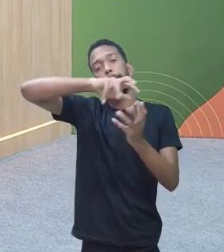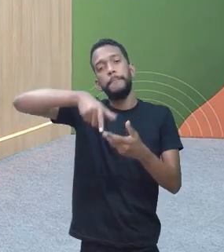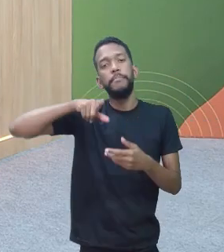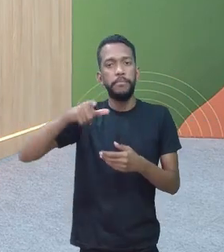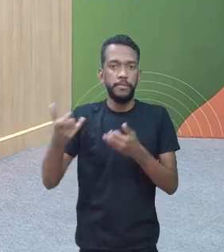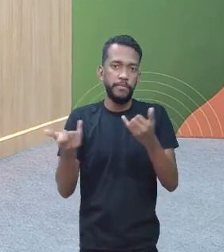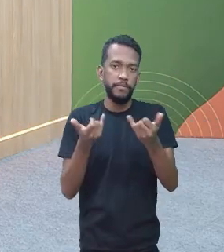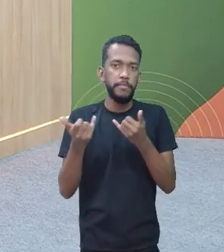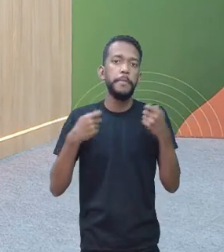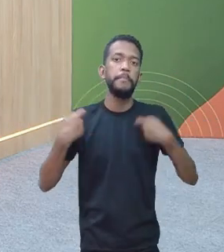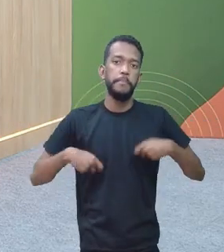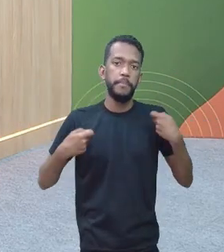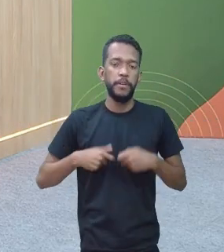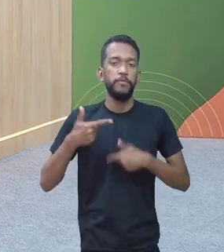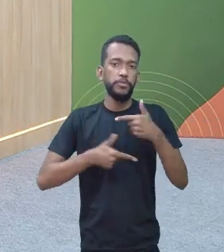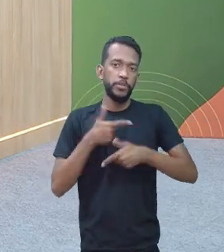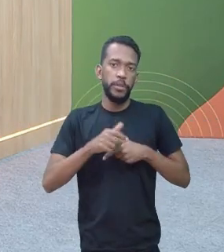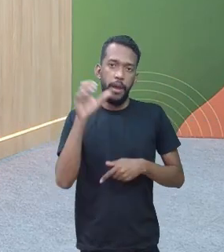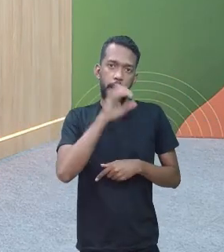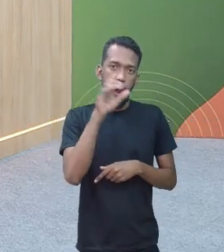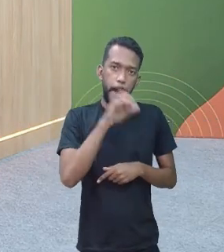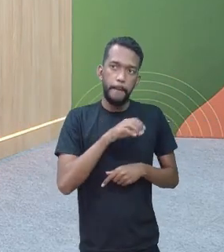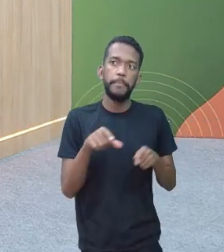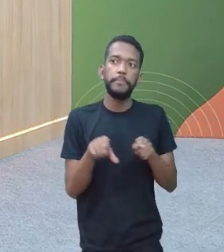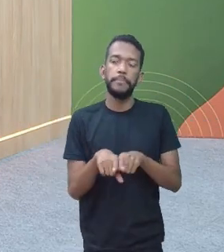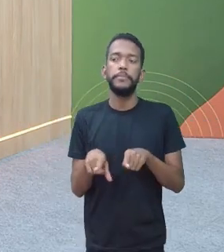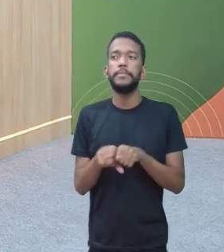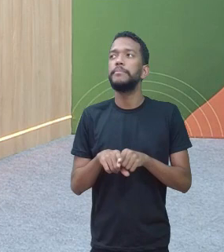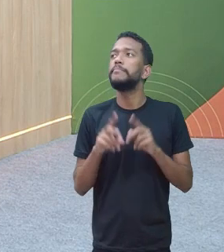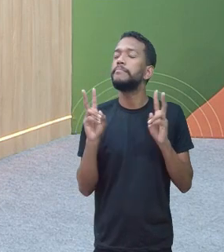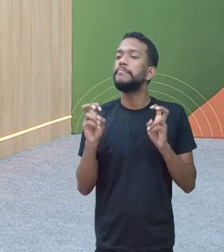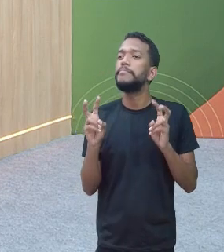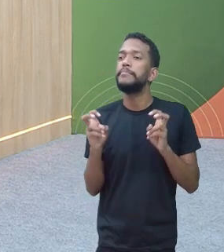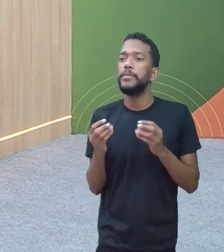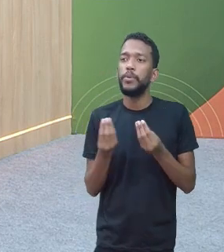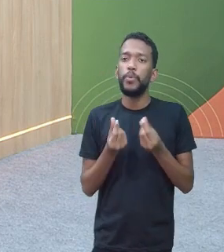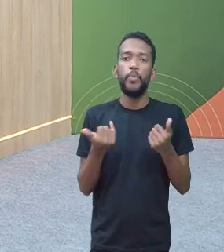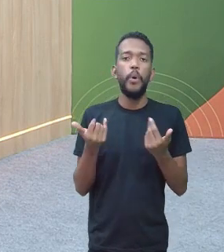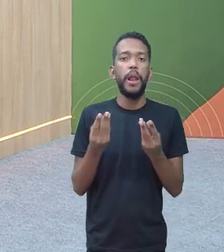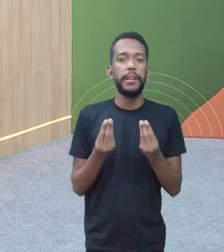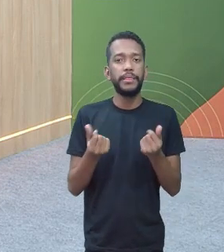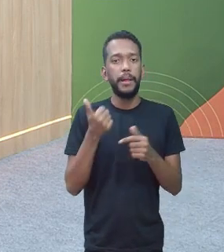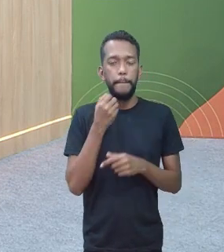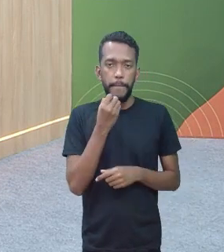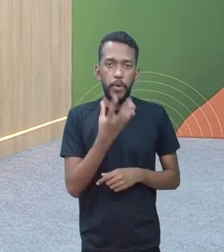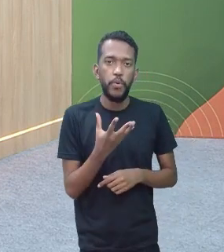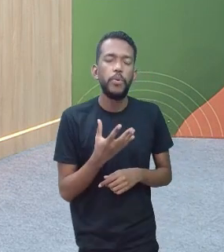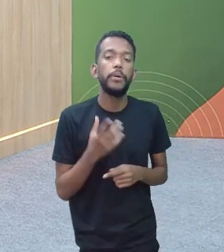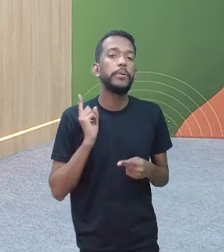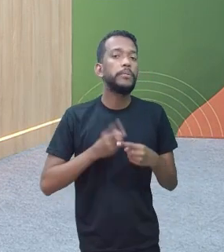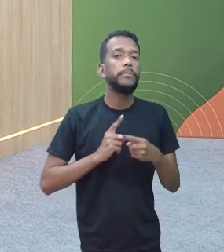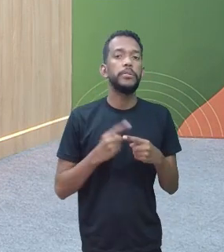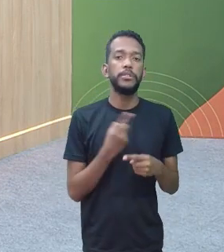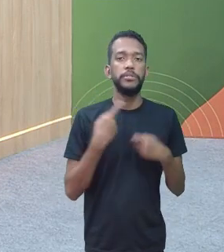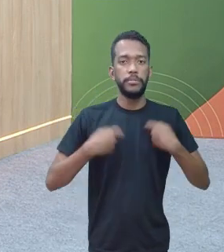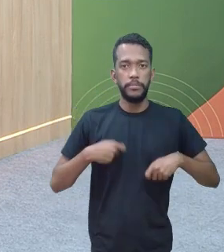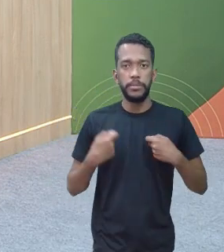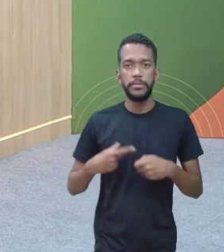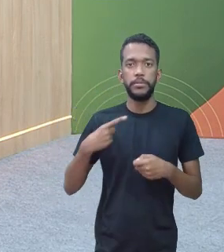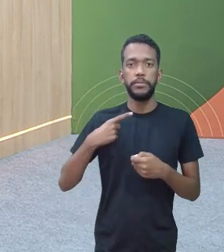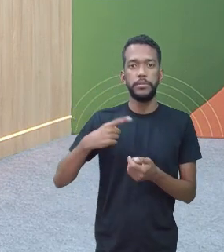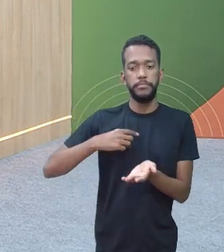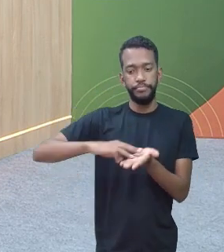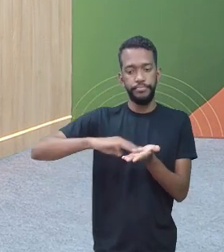precisa funcionar de maneira bem rápida, né? E de maneira bem, com uma qualidade muito boa, porque a gente precisa que isso